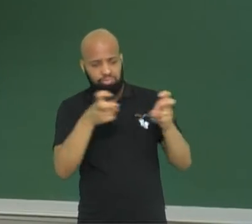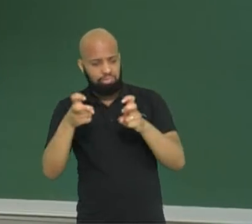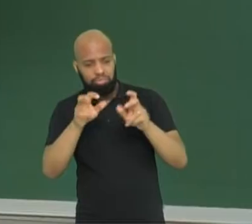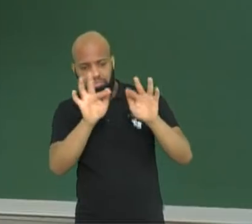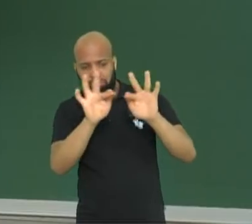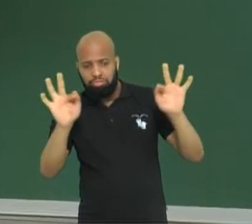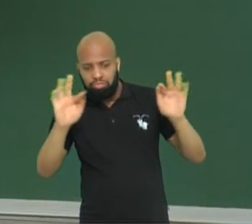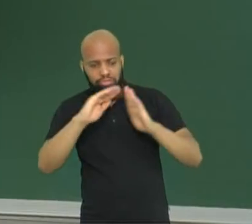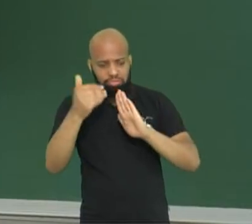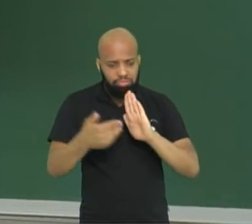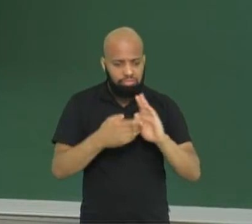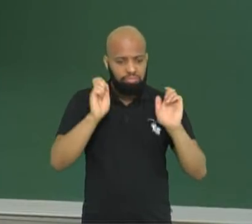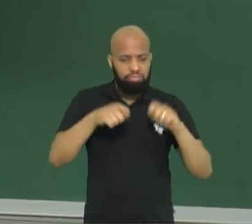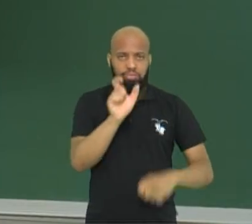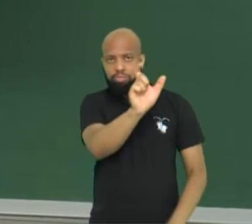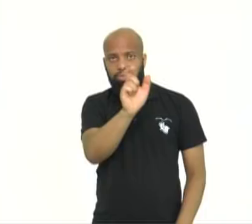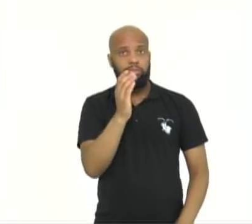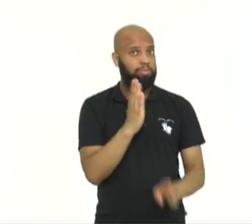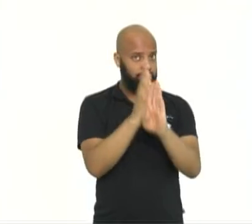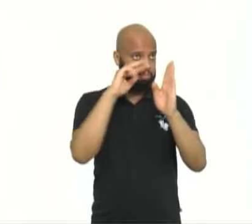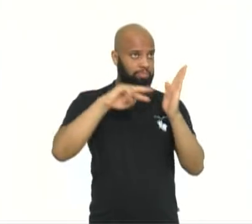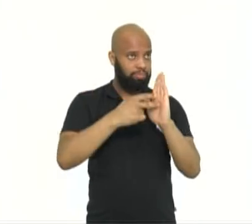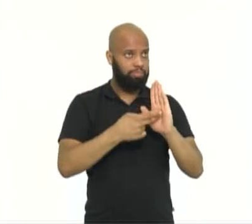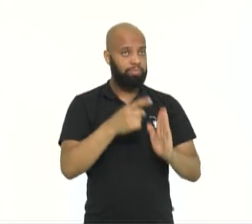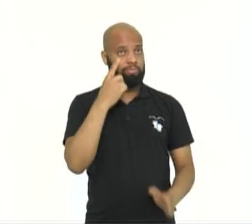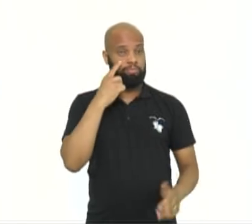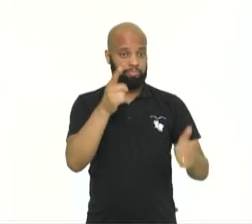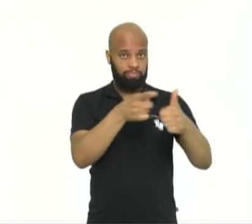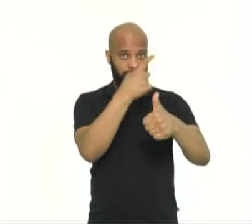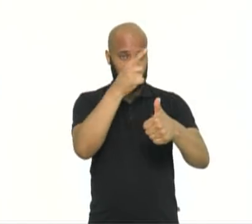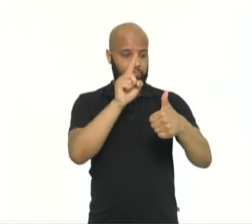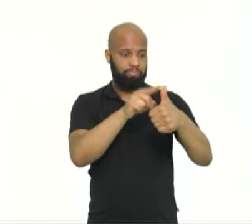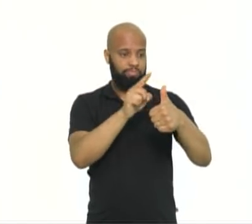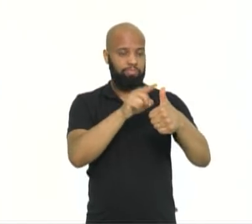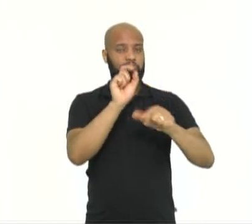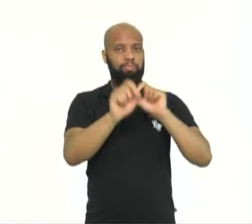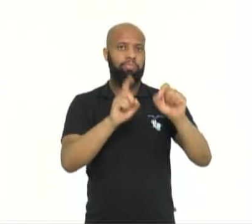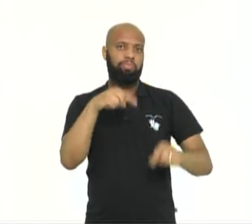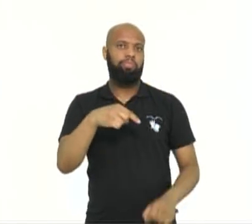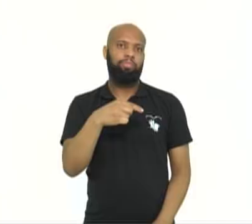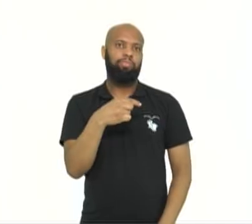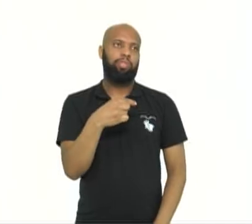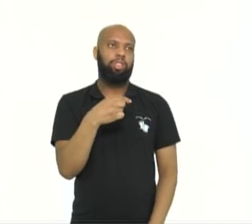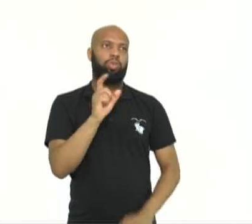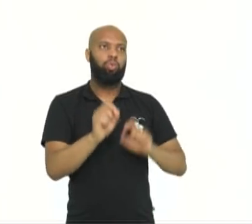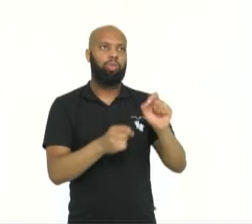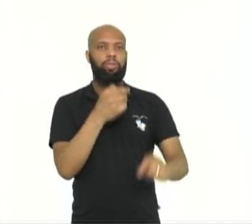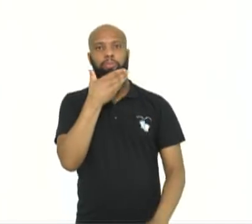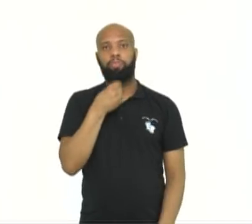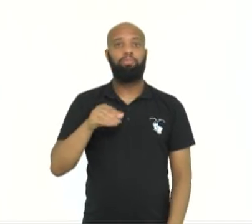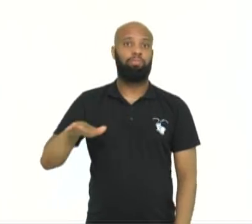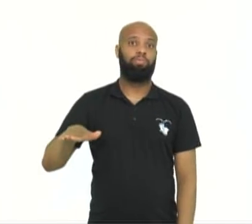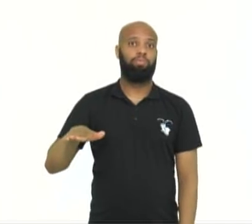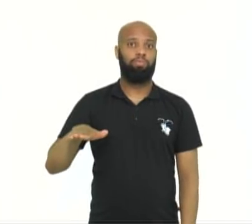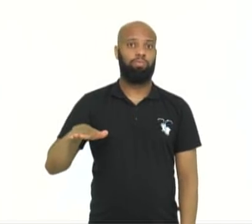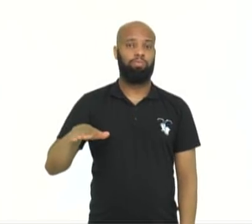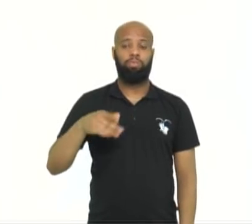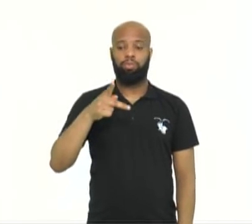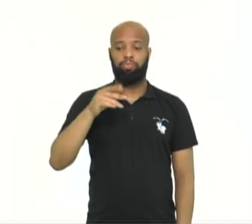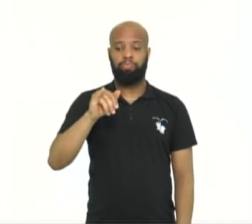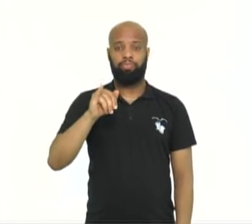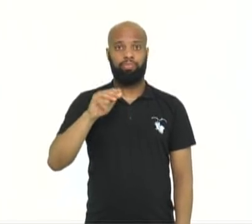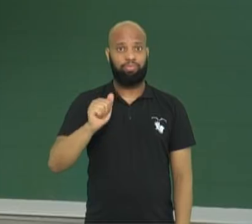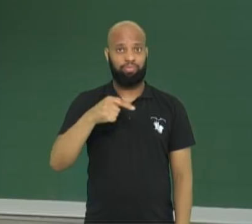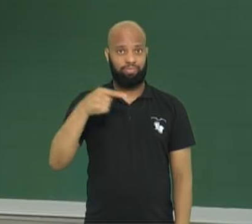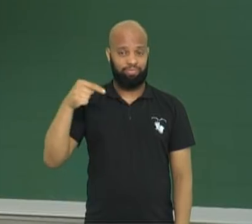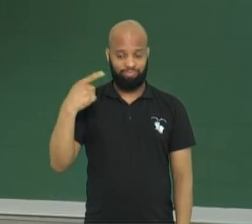conseguimos. Então, observando aqui, ó, piazinho é um diminutivo para o quê? Piá, né? Então, no Paraná